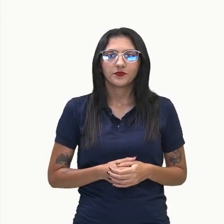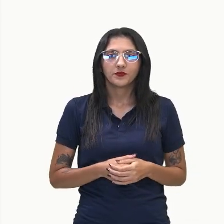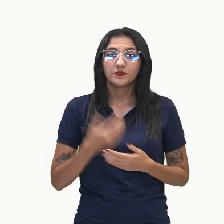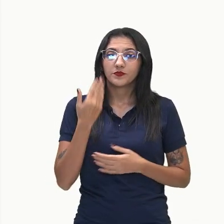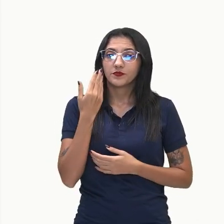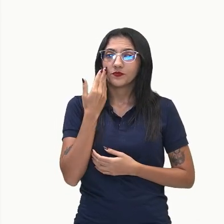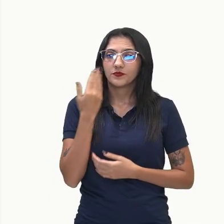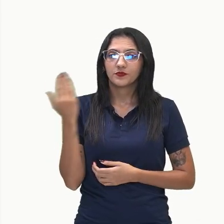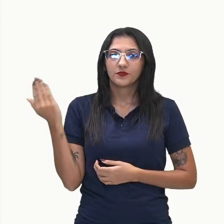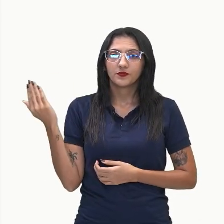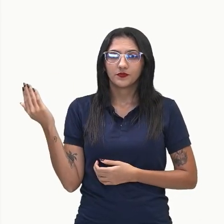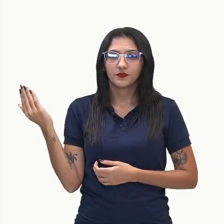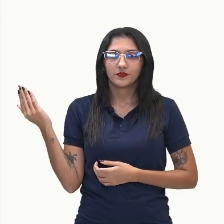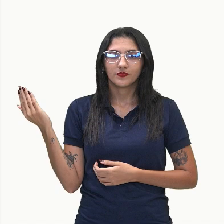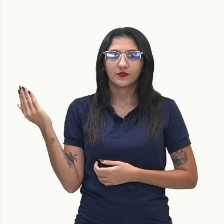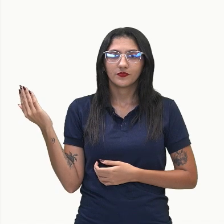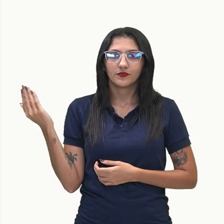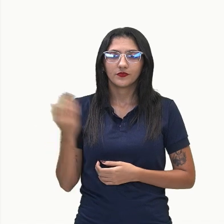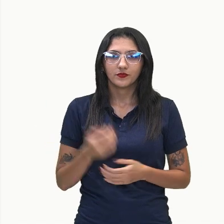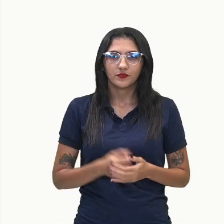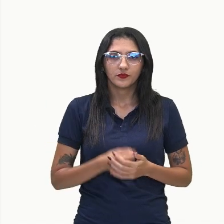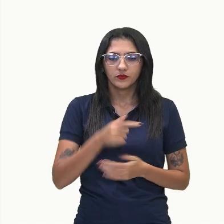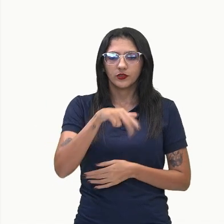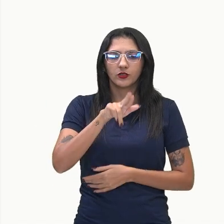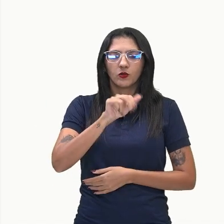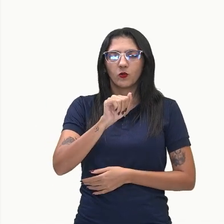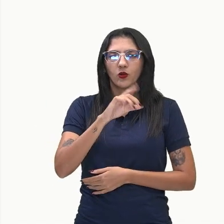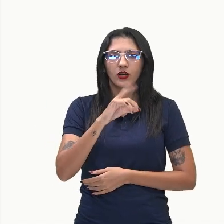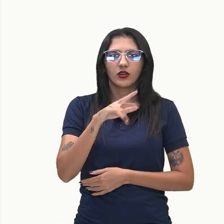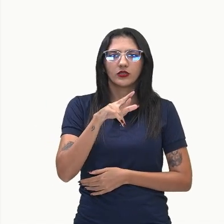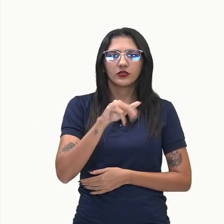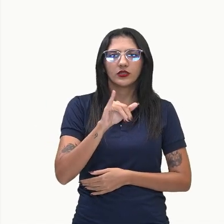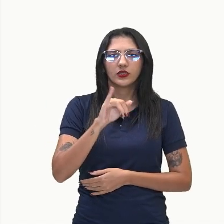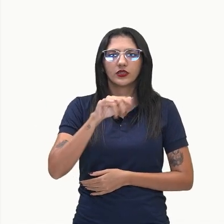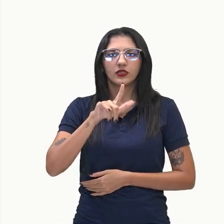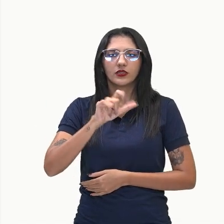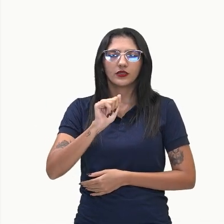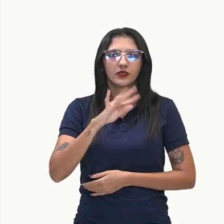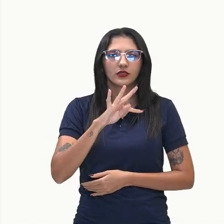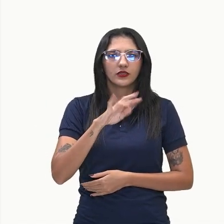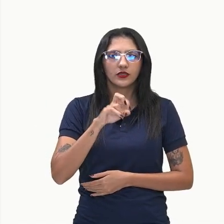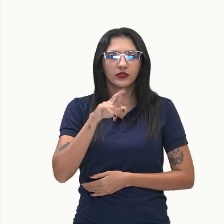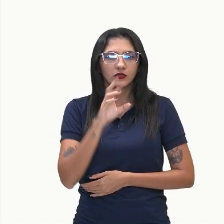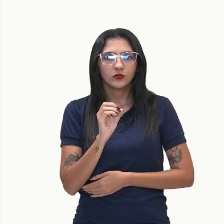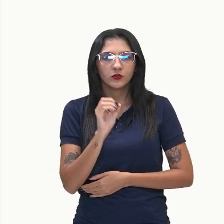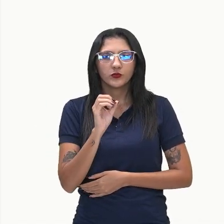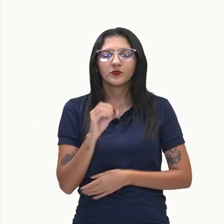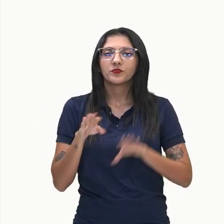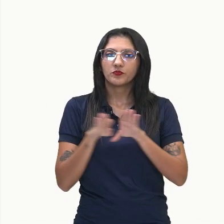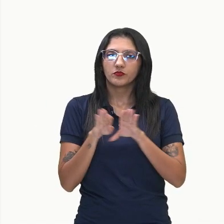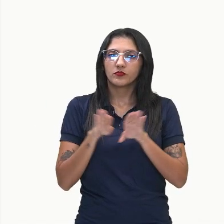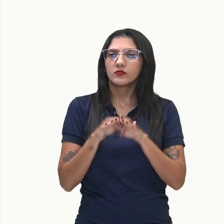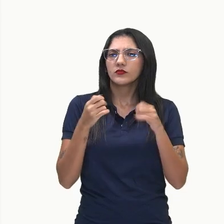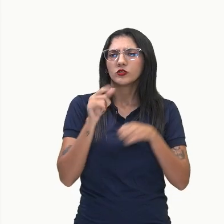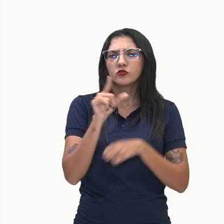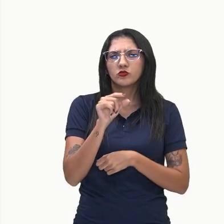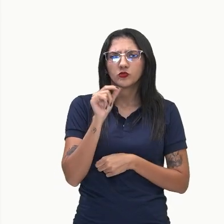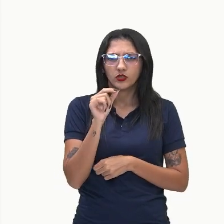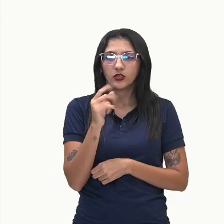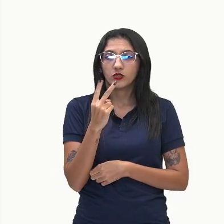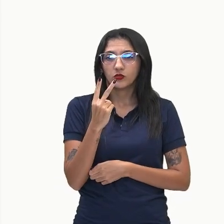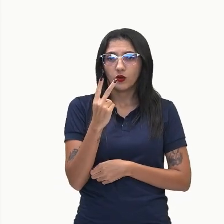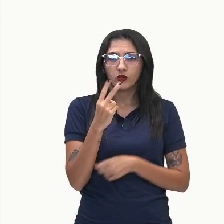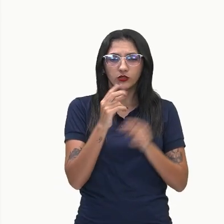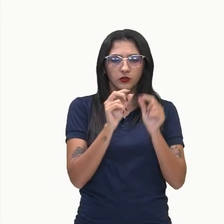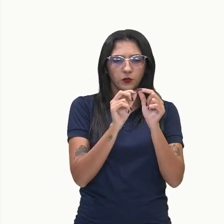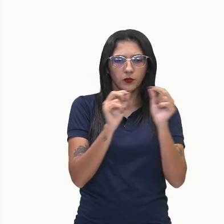nosso próximo, nós temos aqui um quadrilátero. Então, novamente, tenho que escolher 2 pontos e verificar se